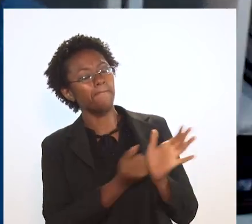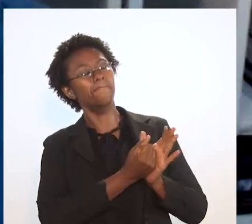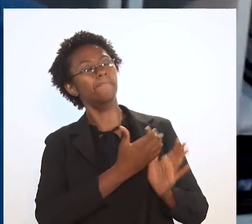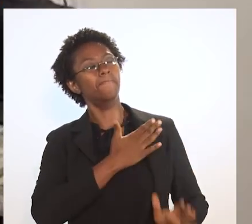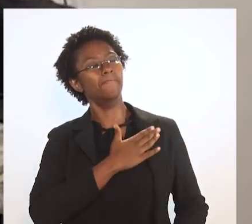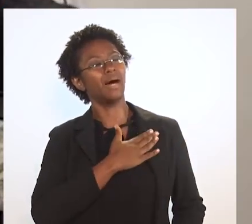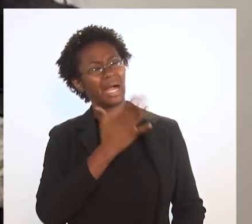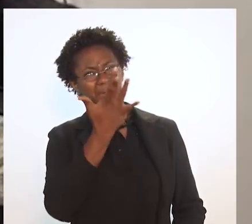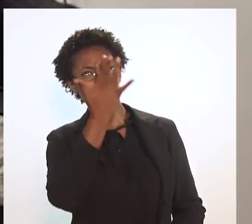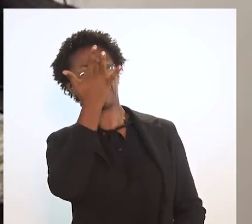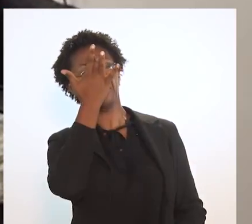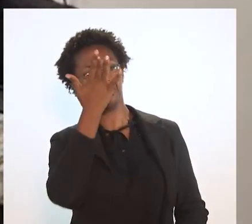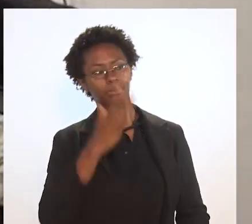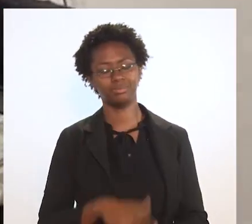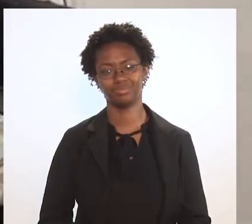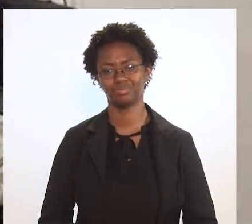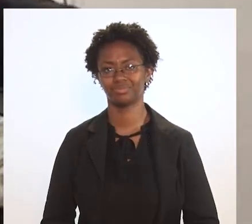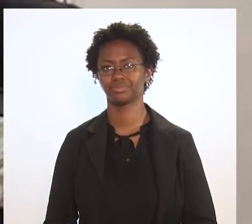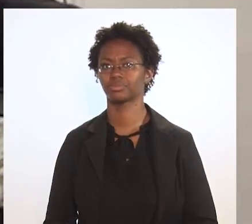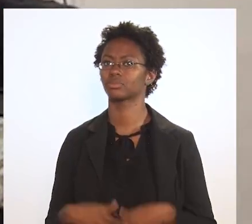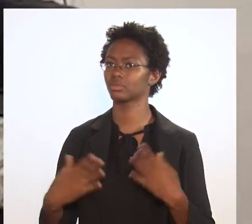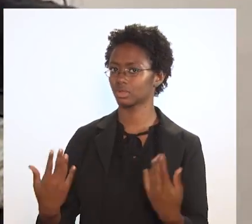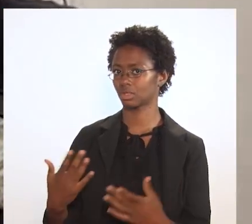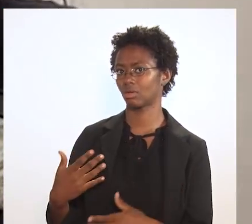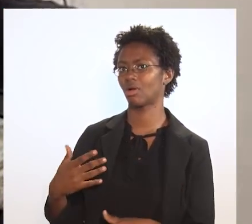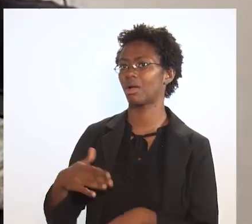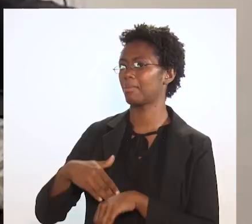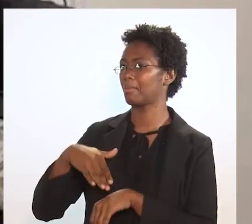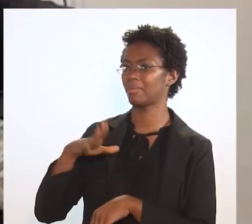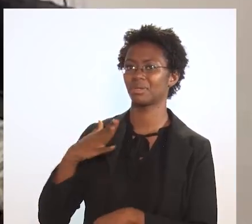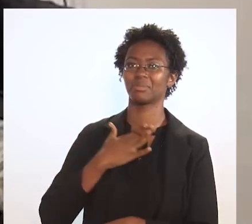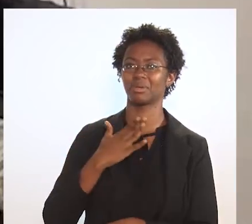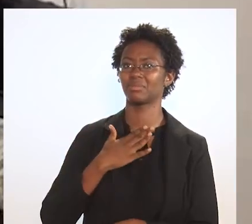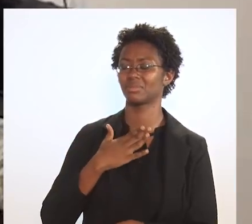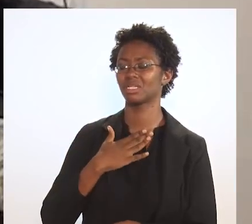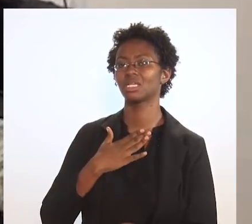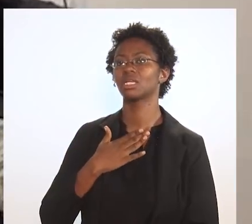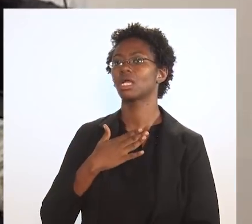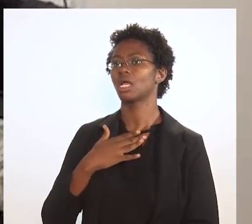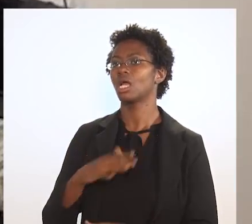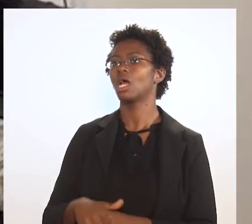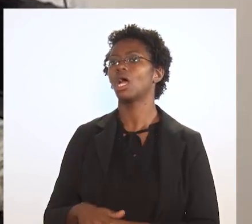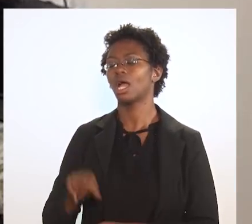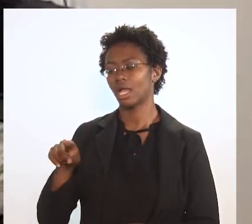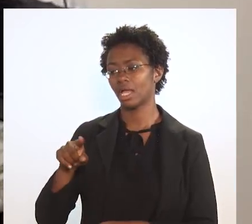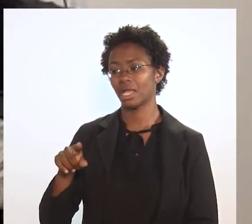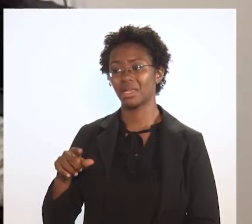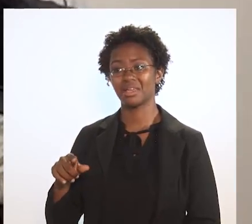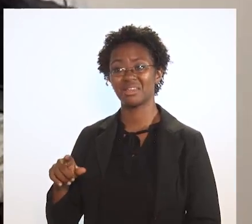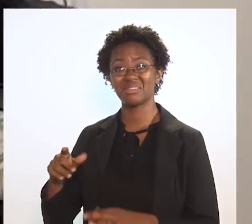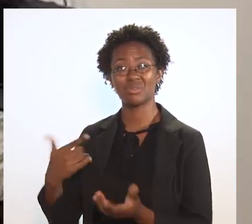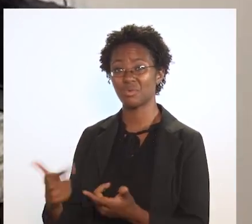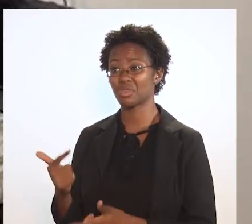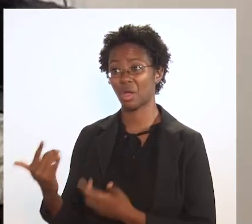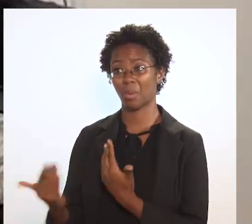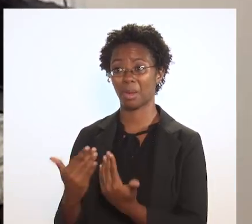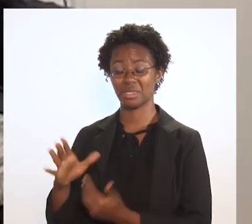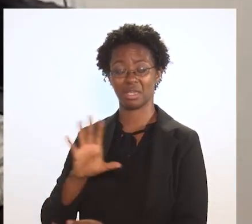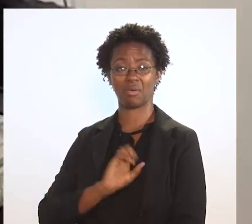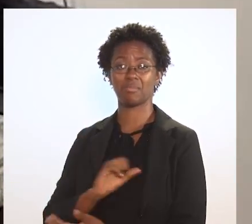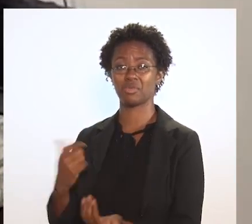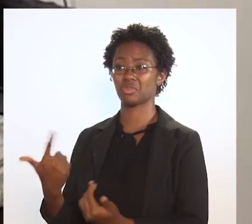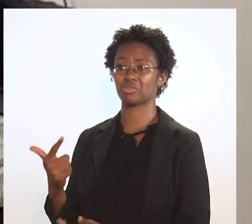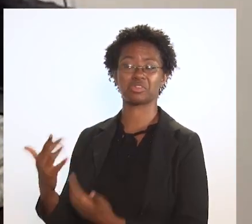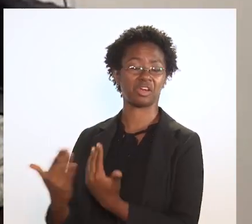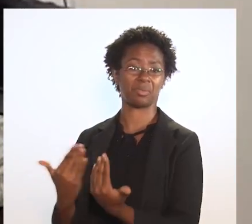marcou? A música que mais me marcou no Pirraça foi Inigualável Paixão, porque essa